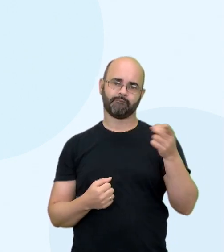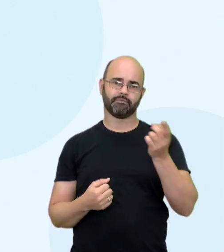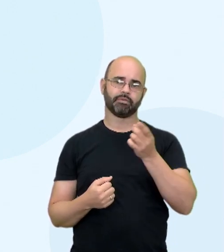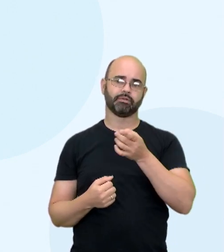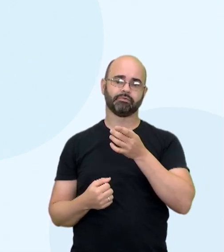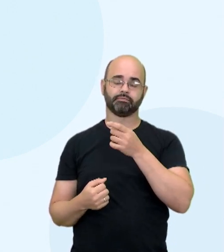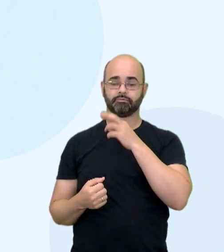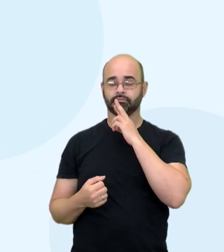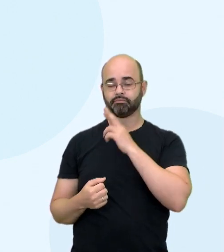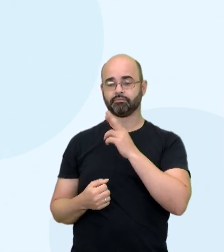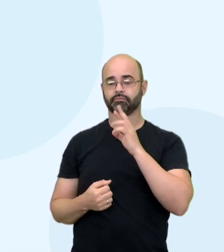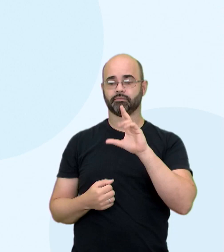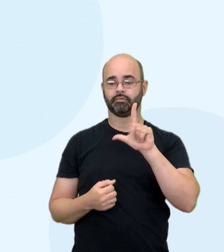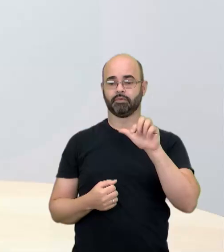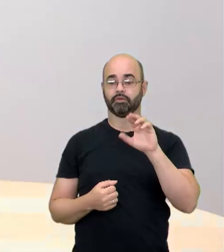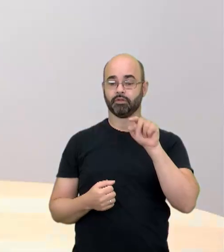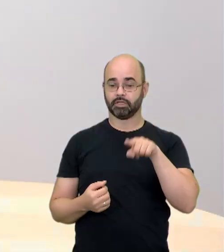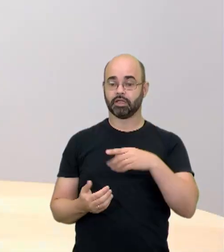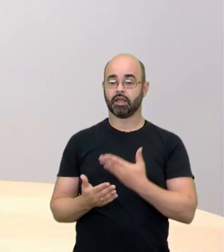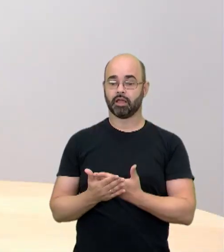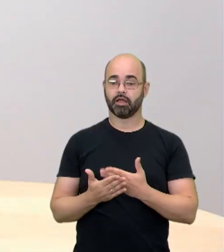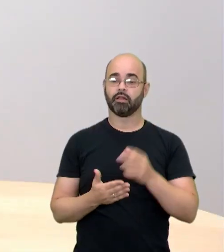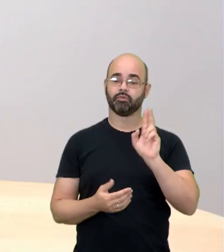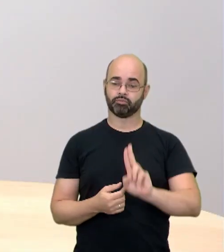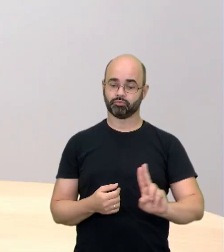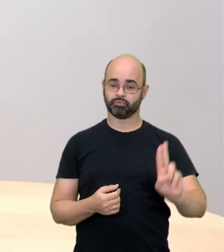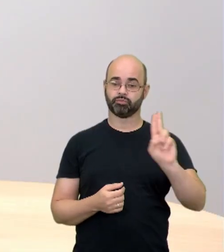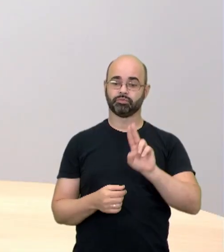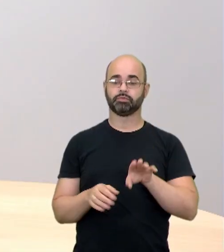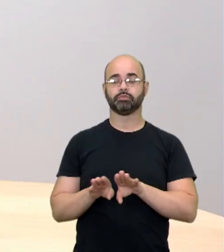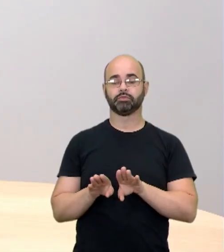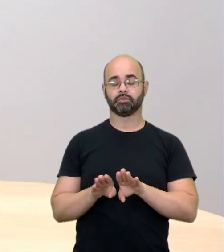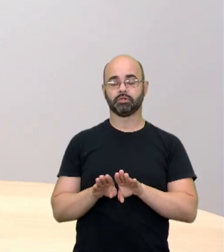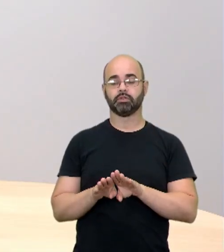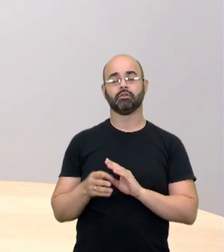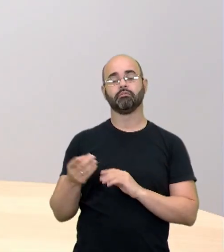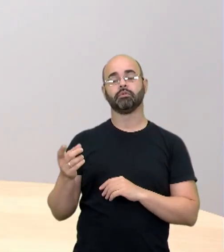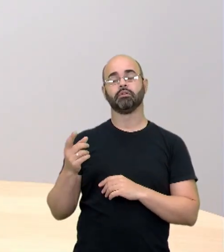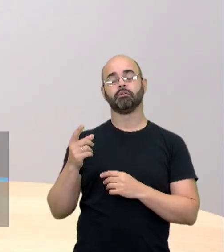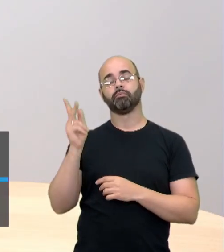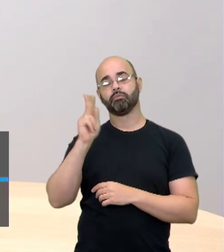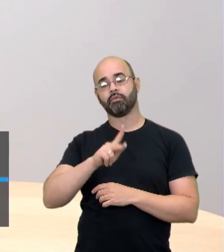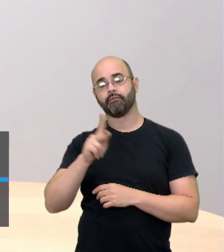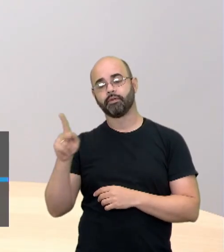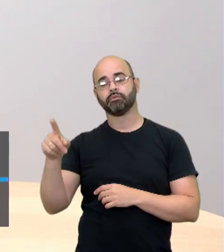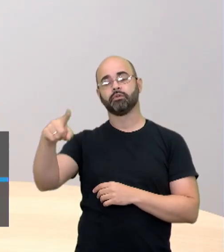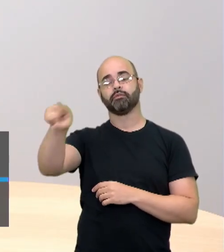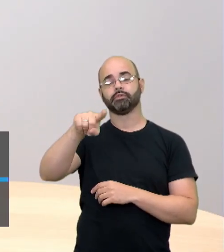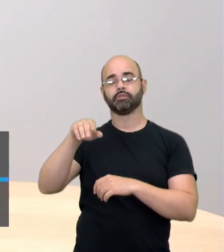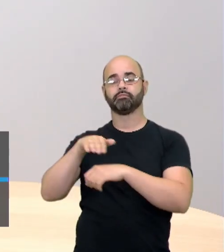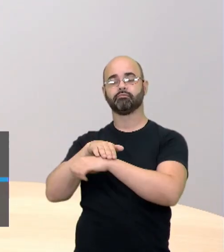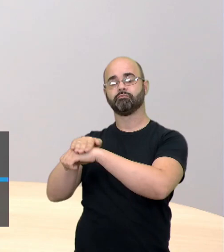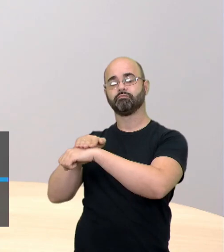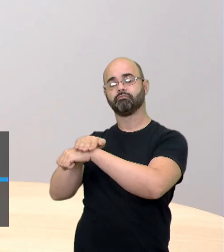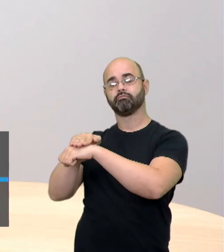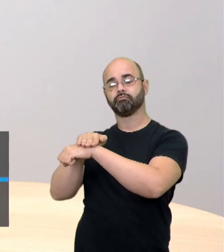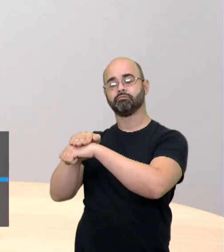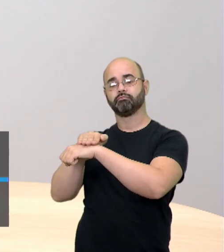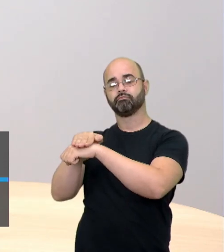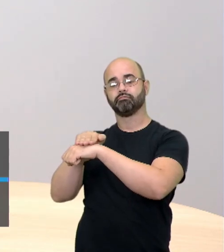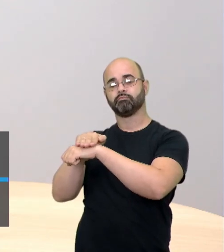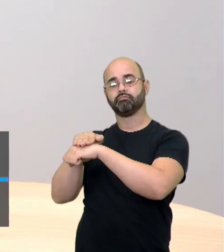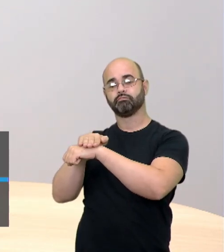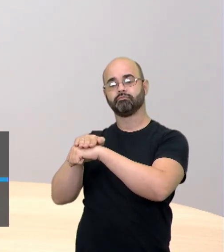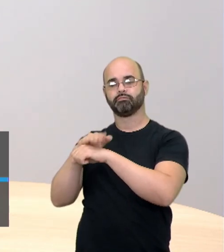utilizarão esta aula e também conversas, diálogos e aulas com as professoras e professores de vocês aí